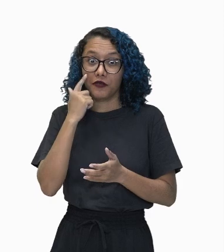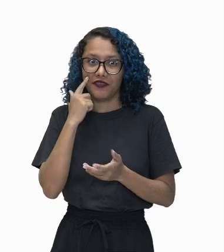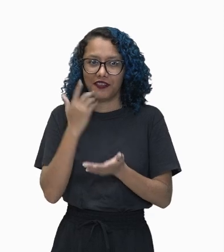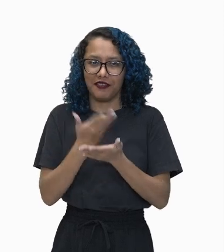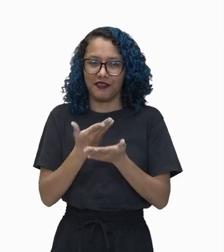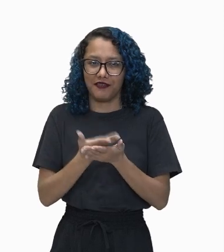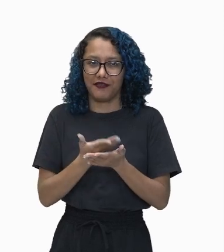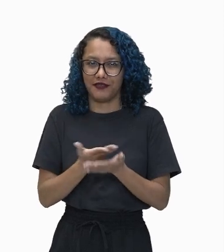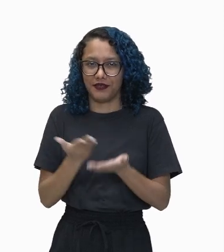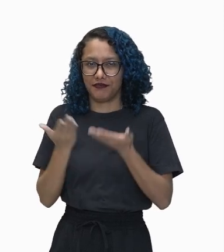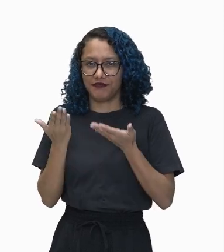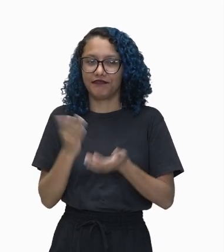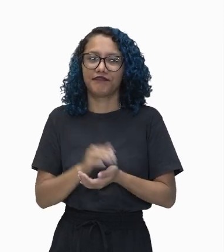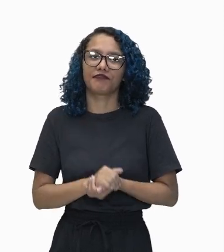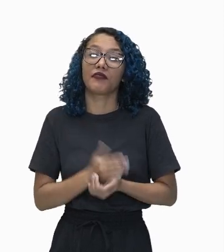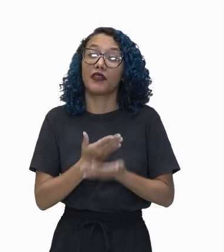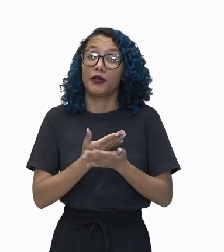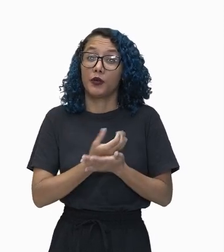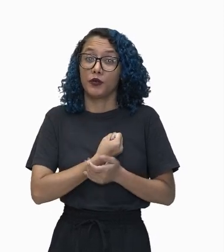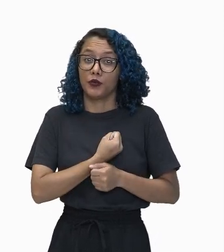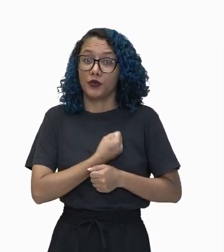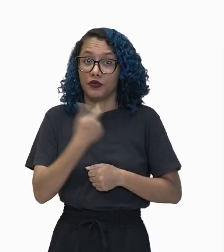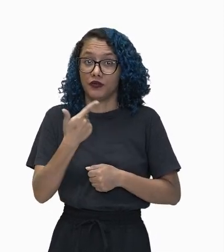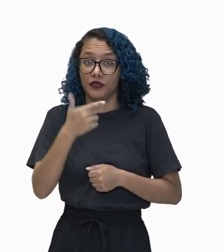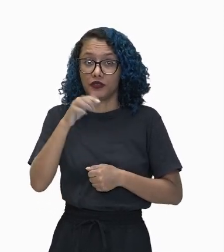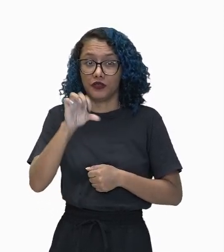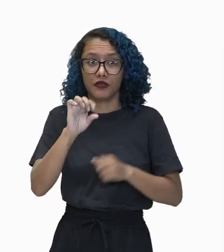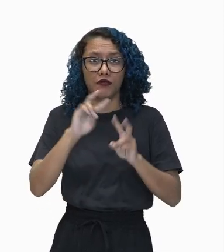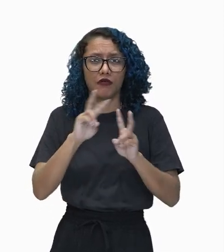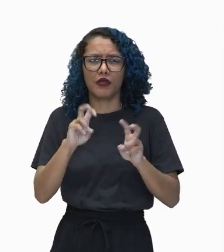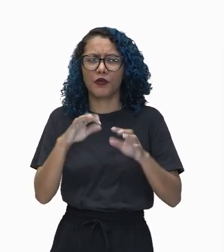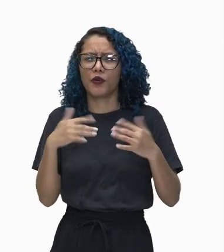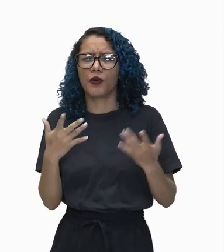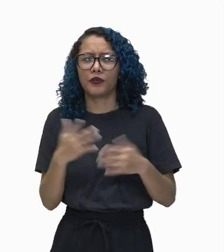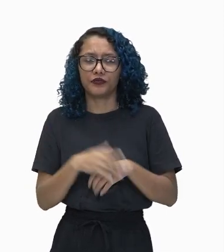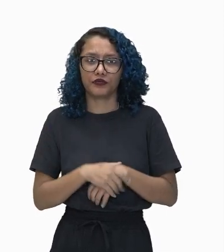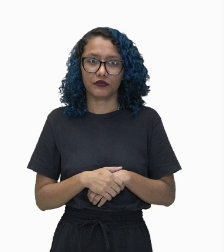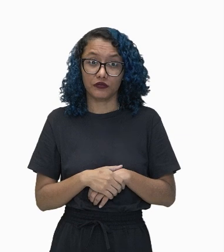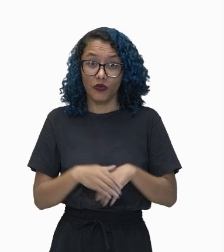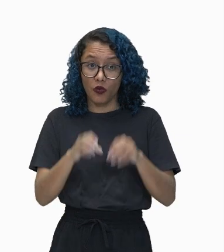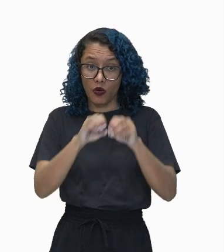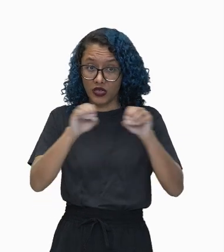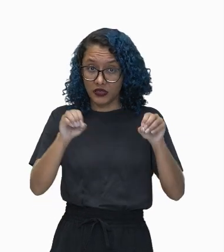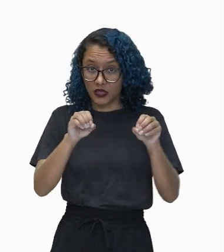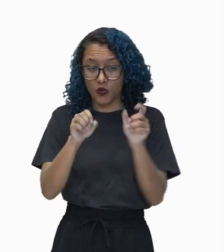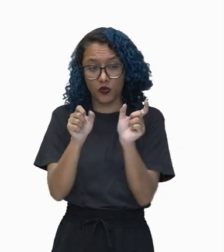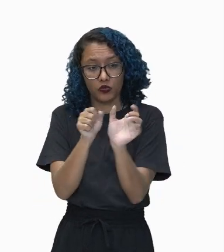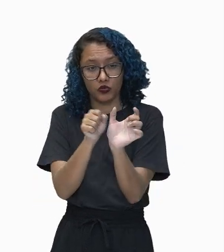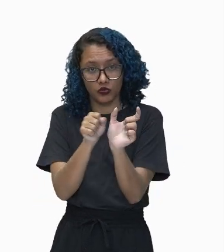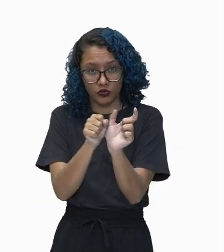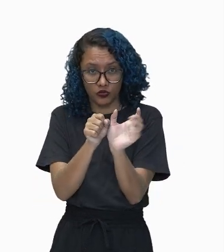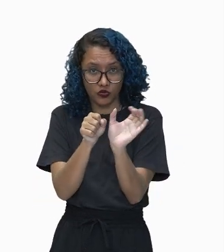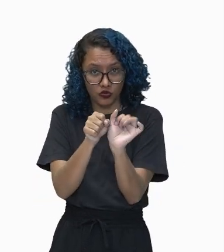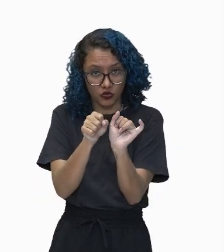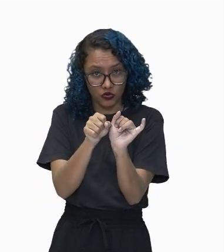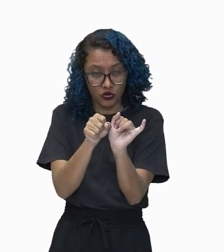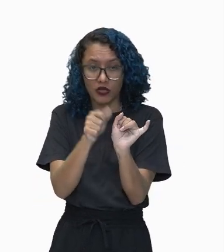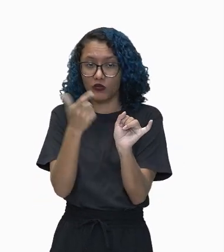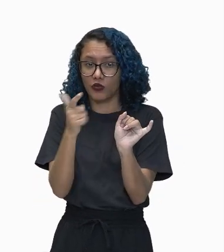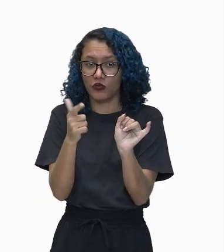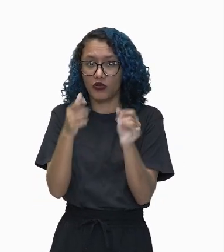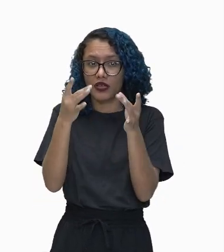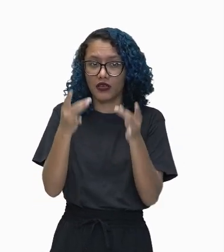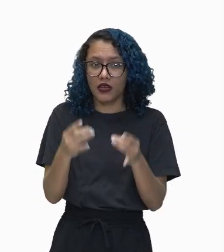hoje? Aula 29, objeto de conhecimento, oração sem sujeito, detalhamento,